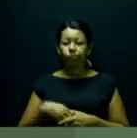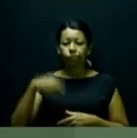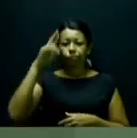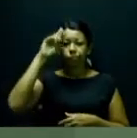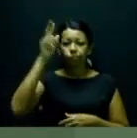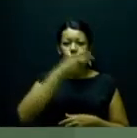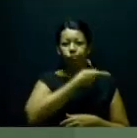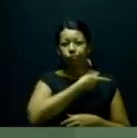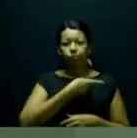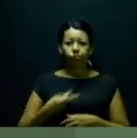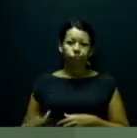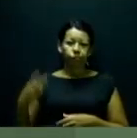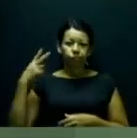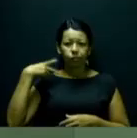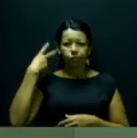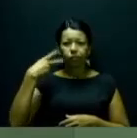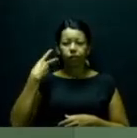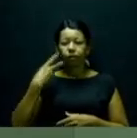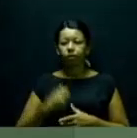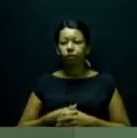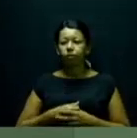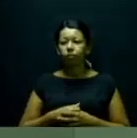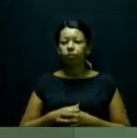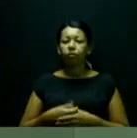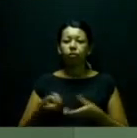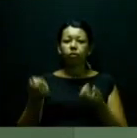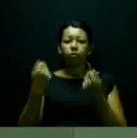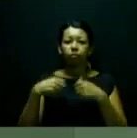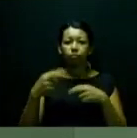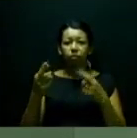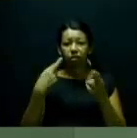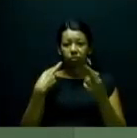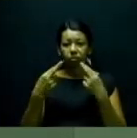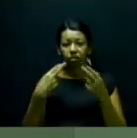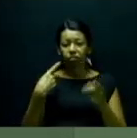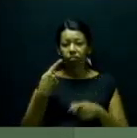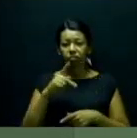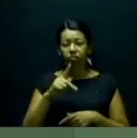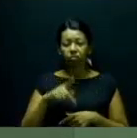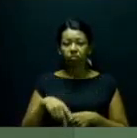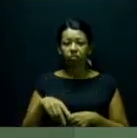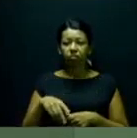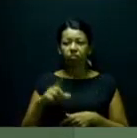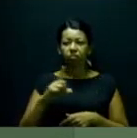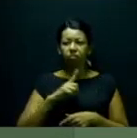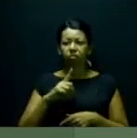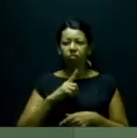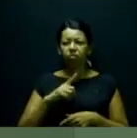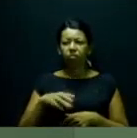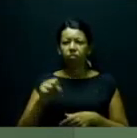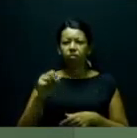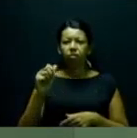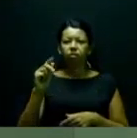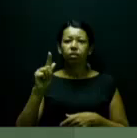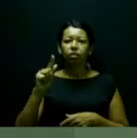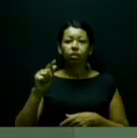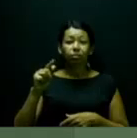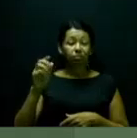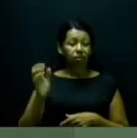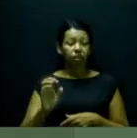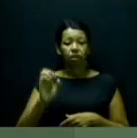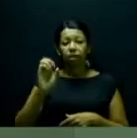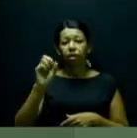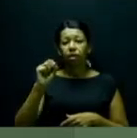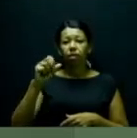Senhor presidente, senhores vereadores, recebemos denúncias sobre a existência de esquema para indicação de algumas vagas na Secretaria Municipal